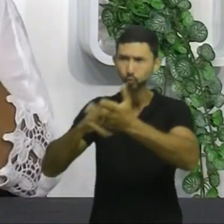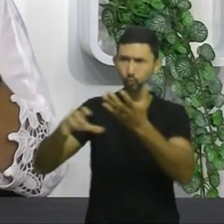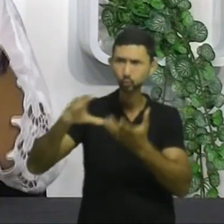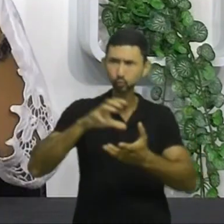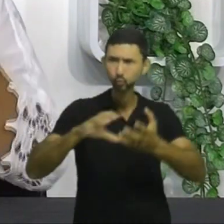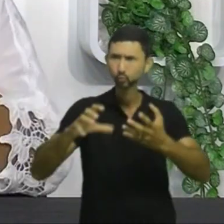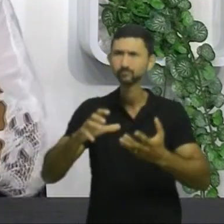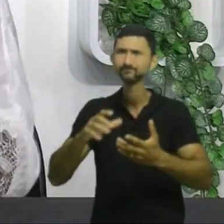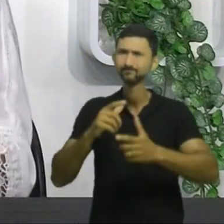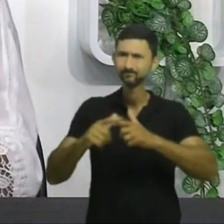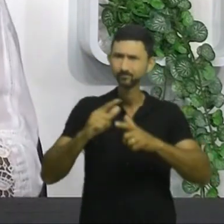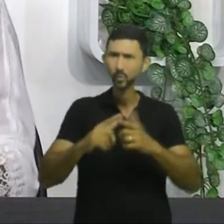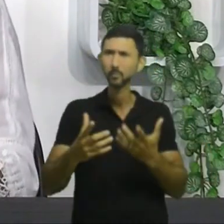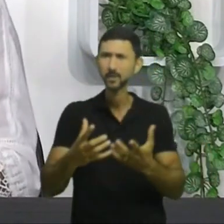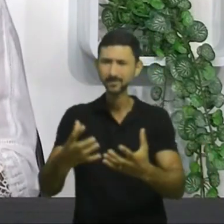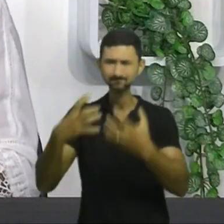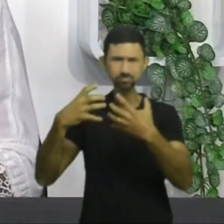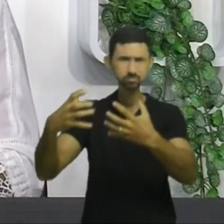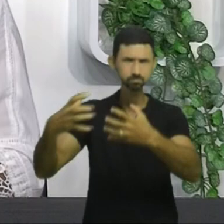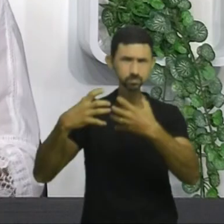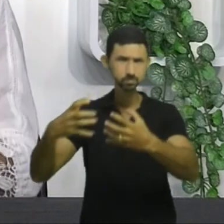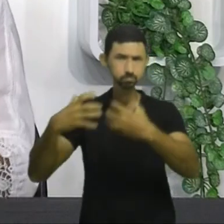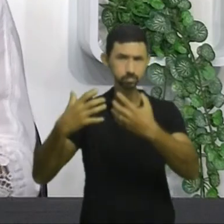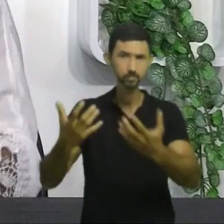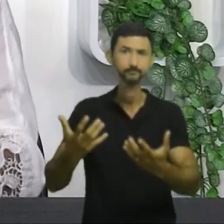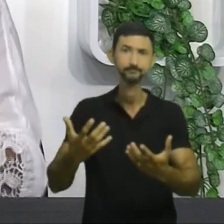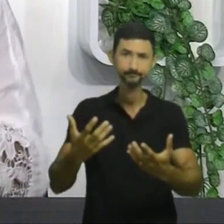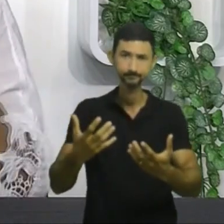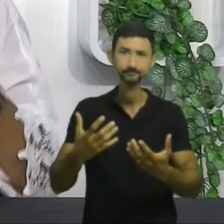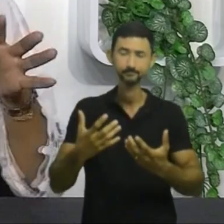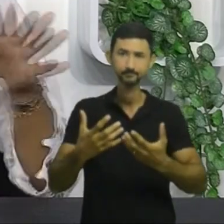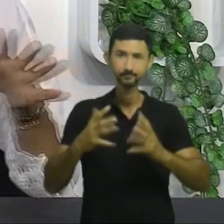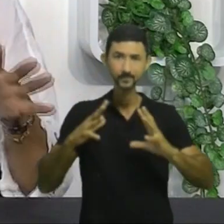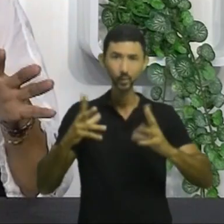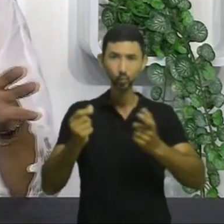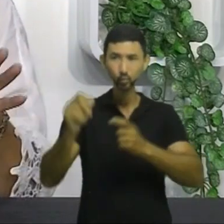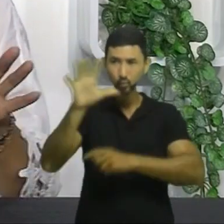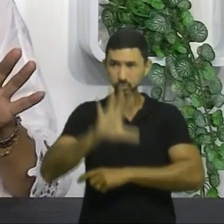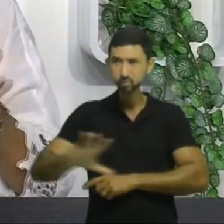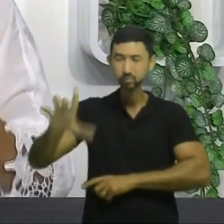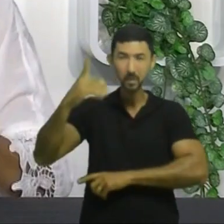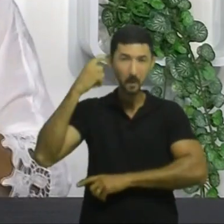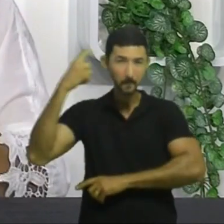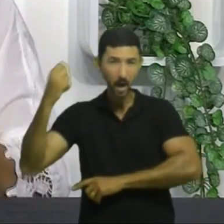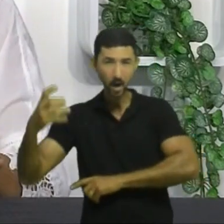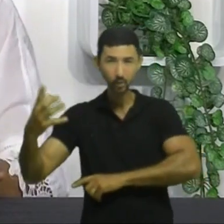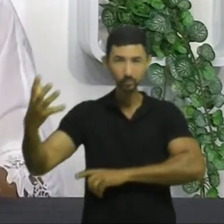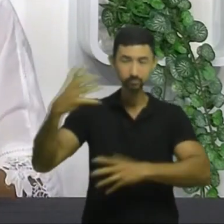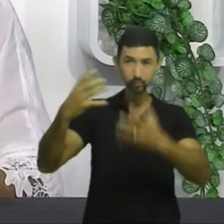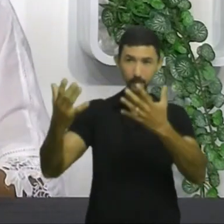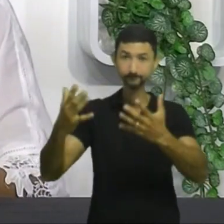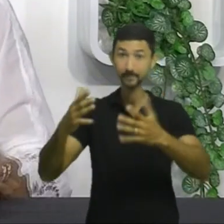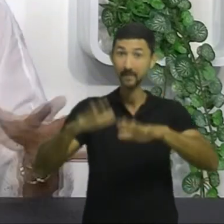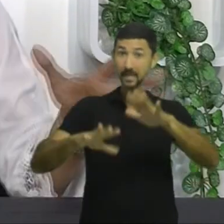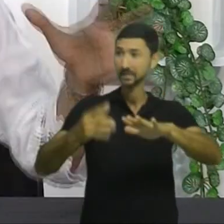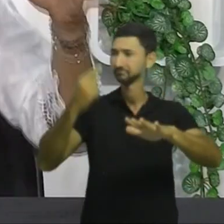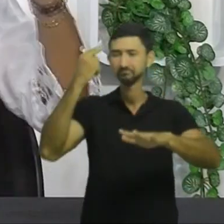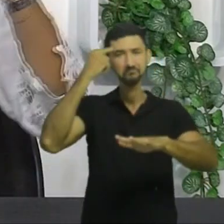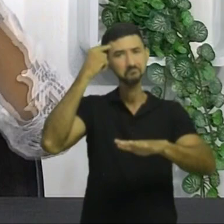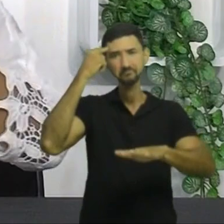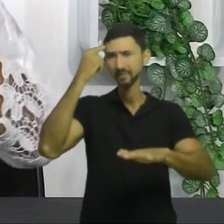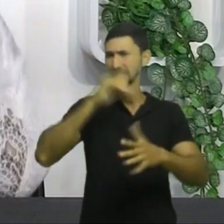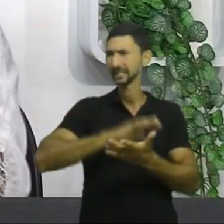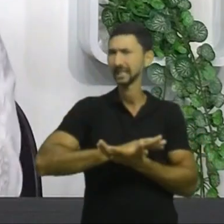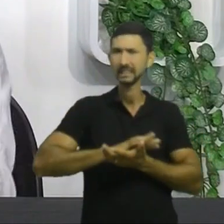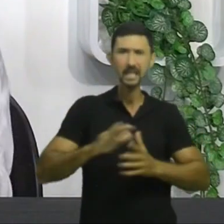que nós, humanos, recebemos. O quanto que isso tudo está aí e que às vezes nós não refletimos e vamos